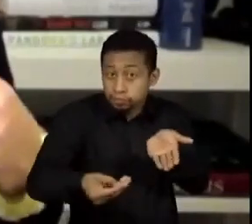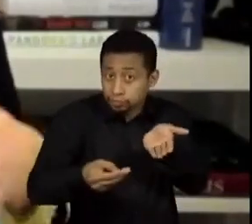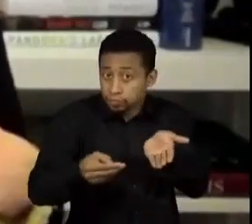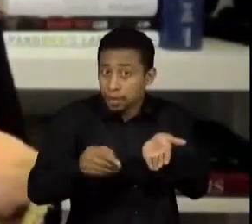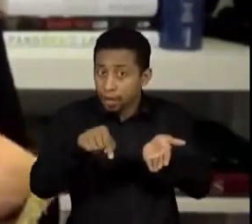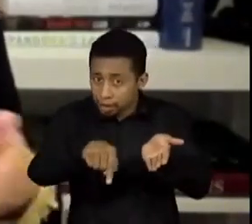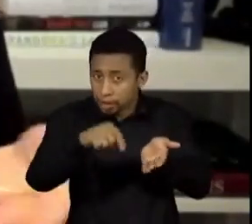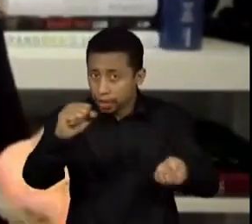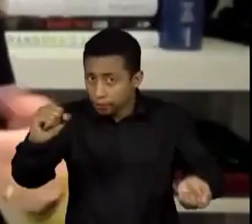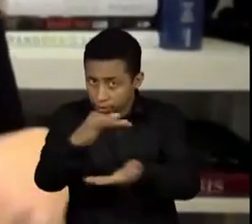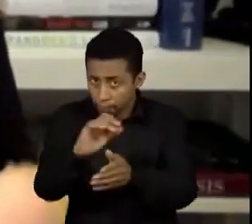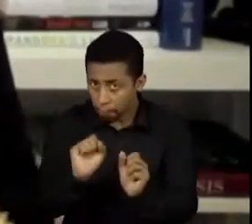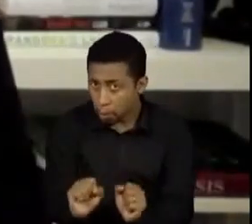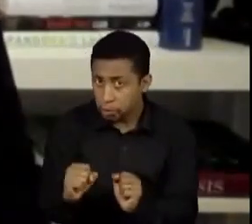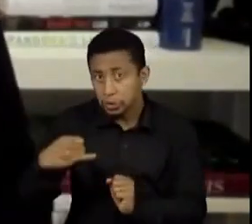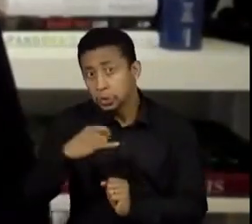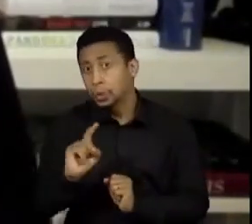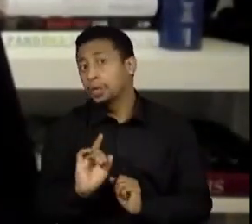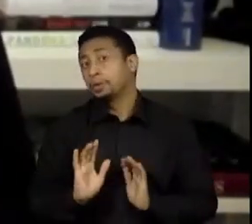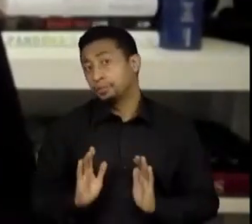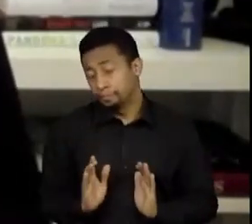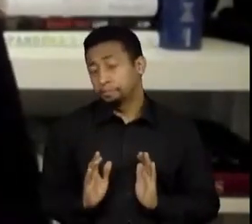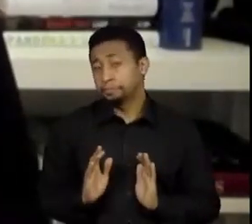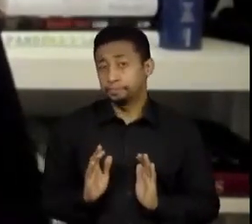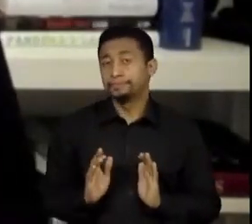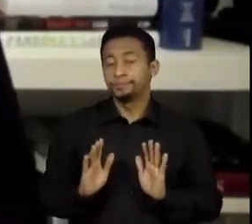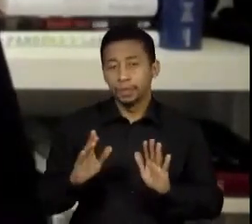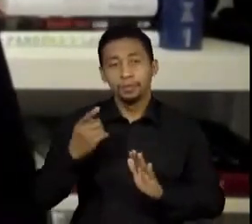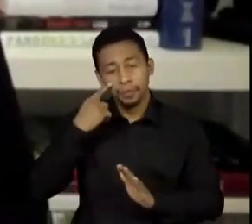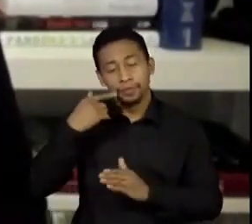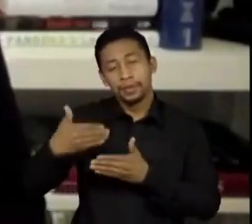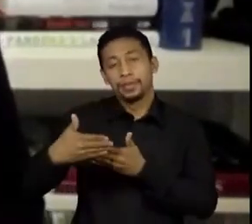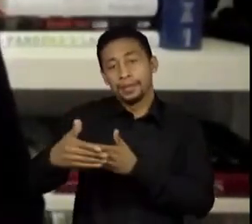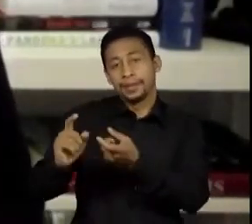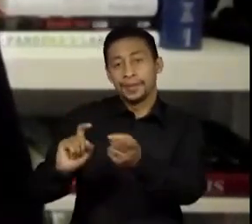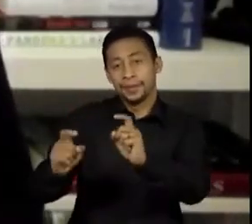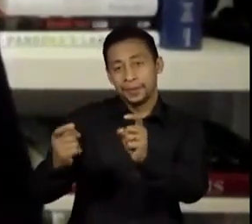chinesa e à EMA. Então, isso tudo vai ser discutido nessa reunião de amanhã.